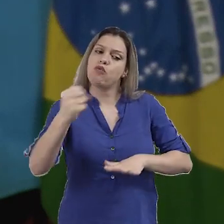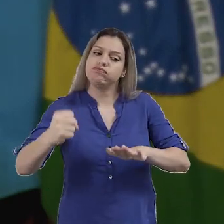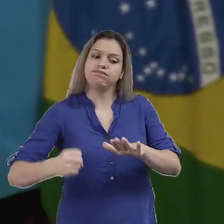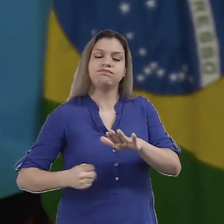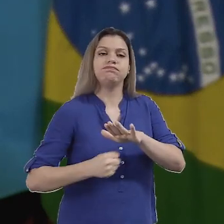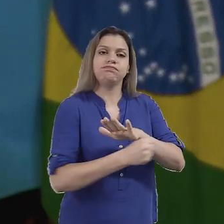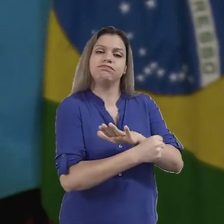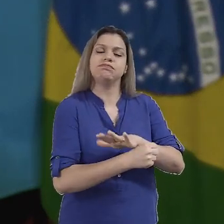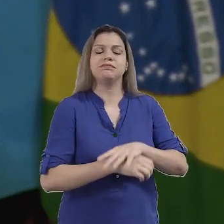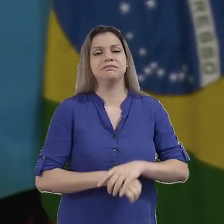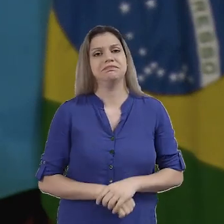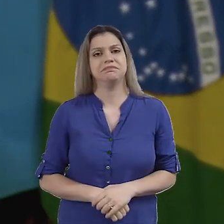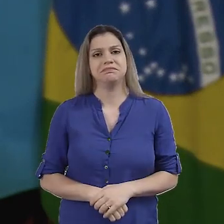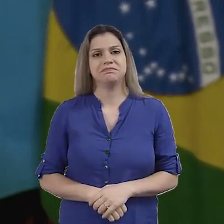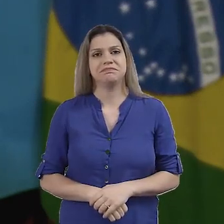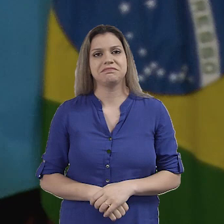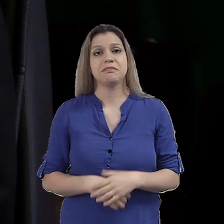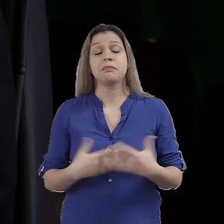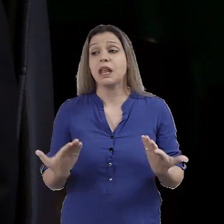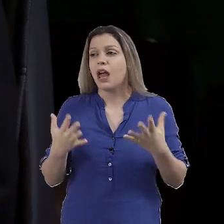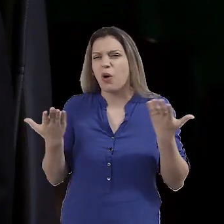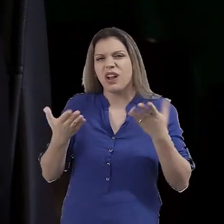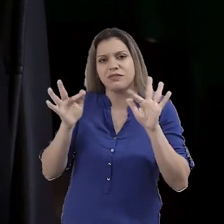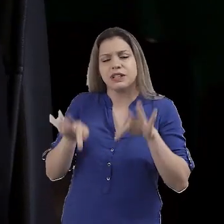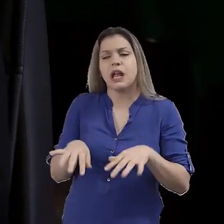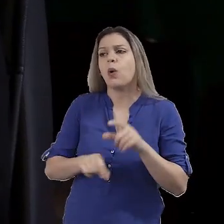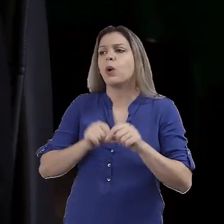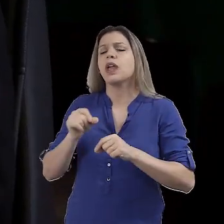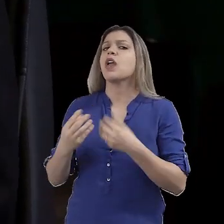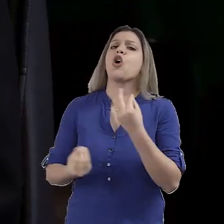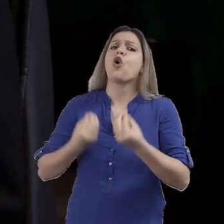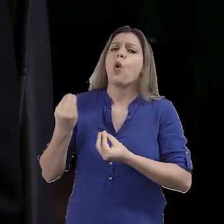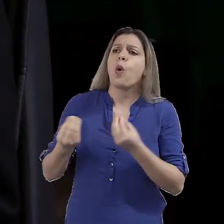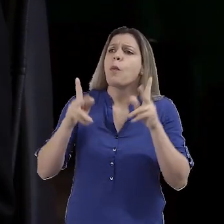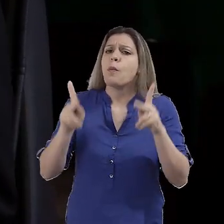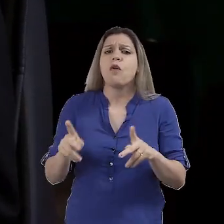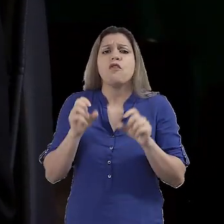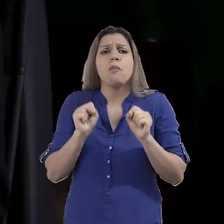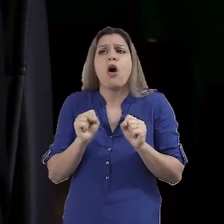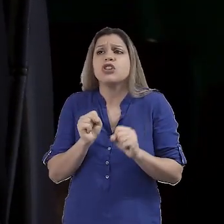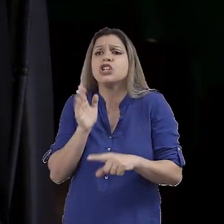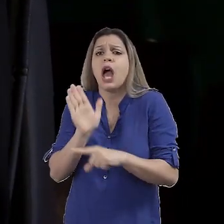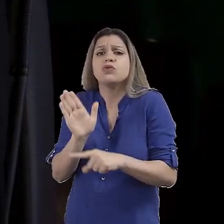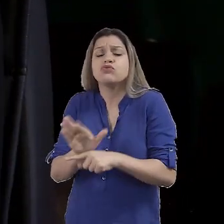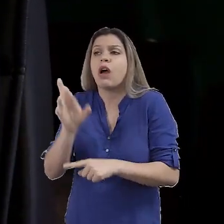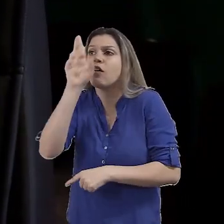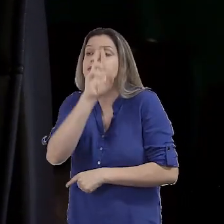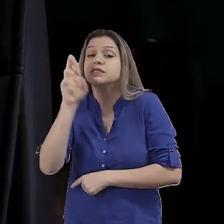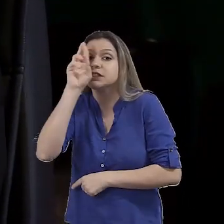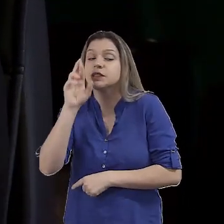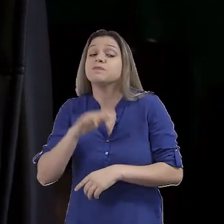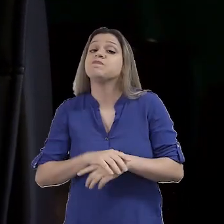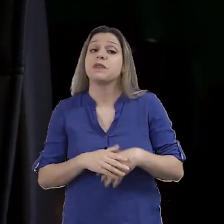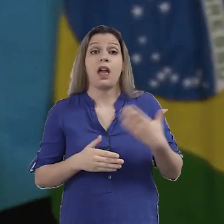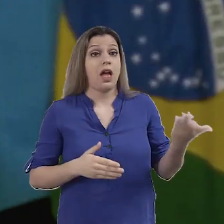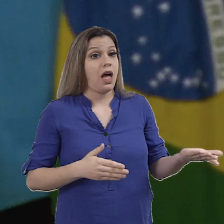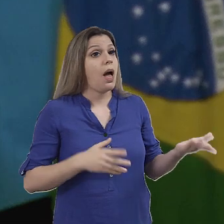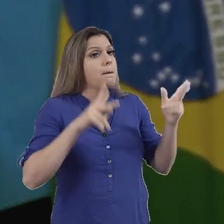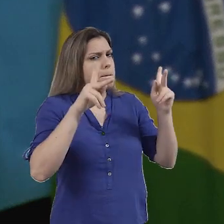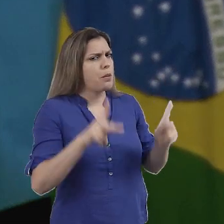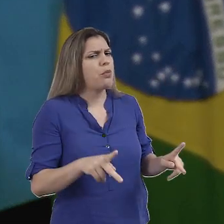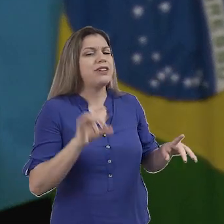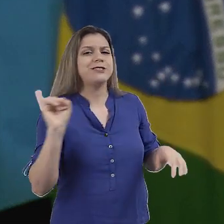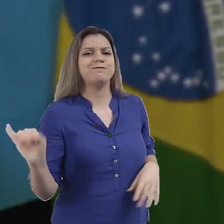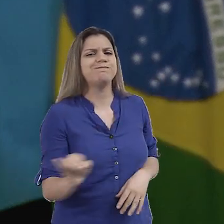empresas boas entrarão no mercado. Graziela, só para finalizar, como a população pode ajudar nessa fiscalização? Olha,